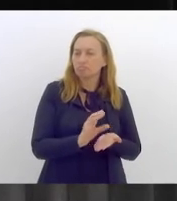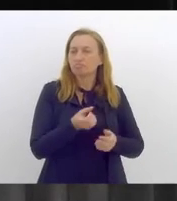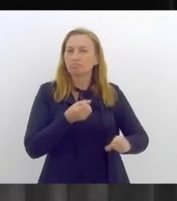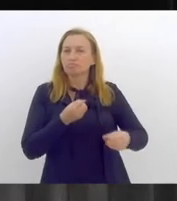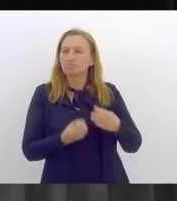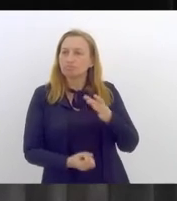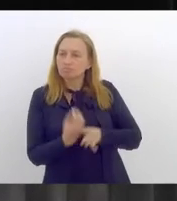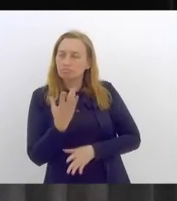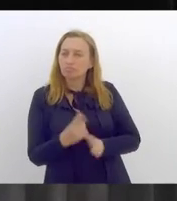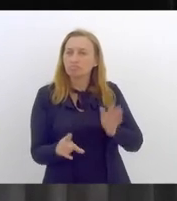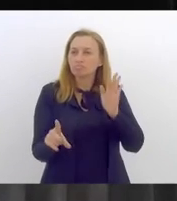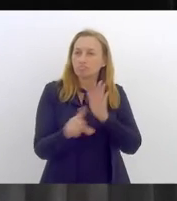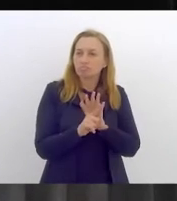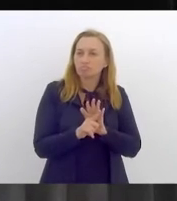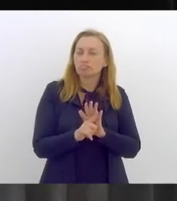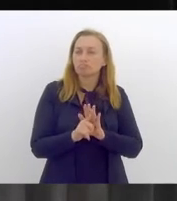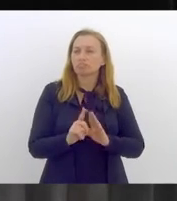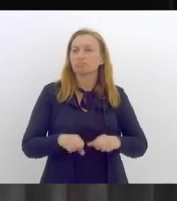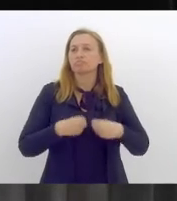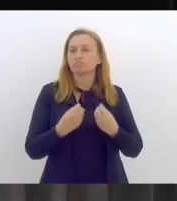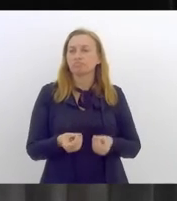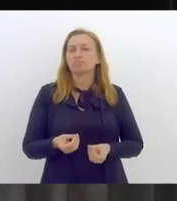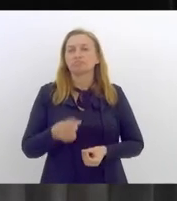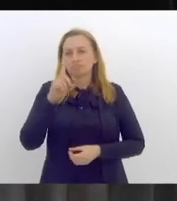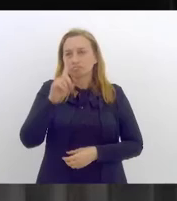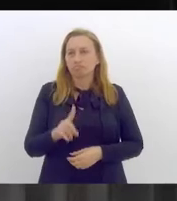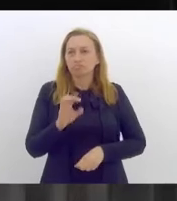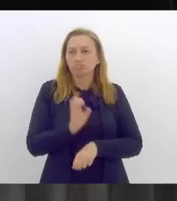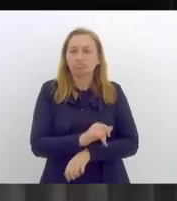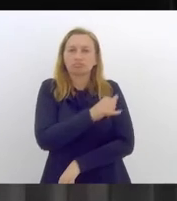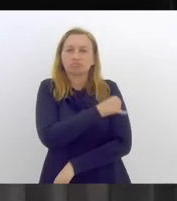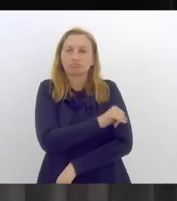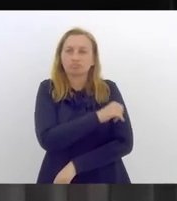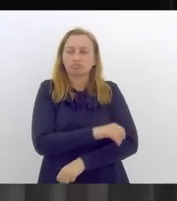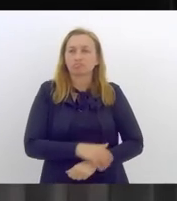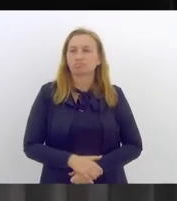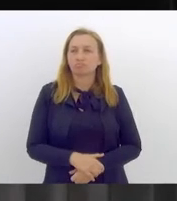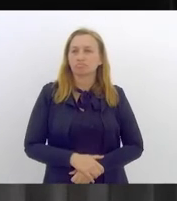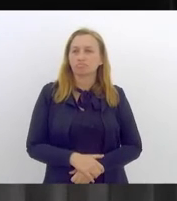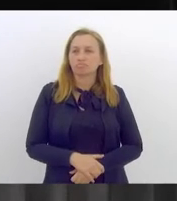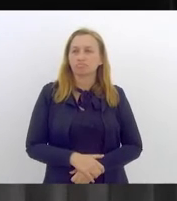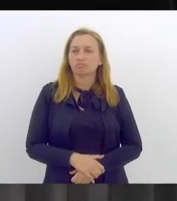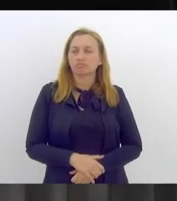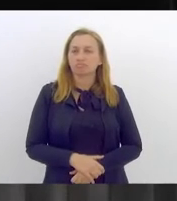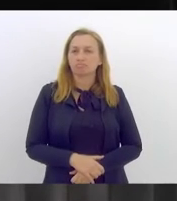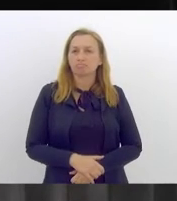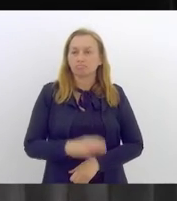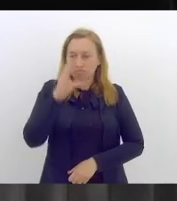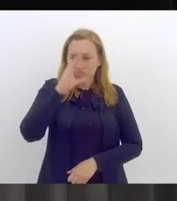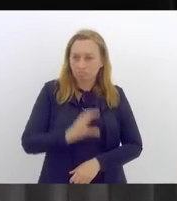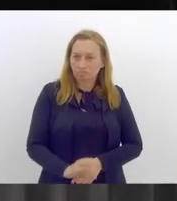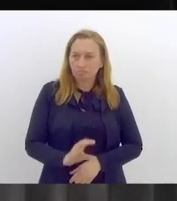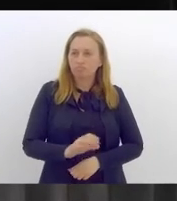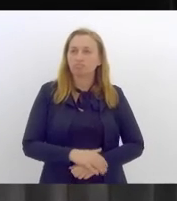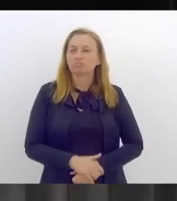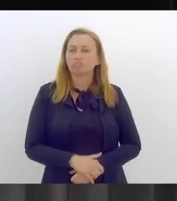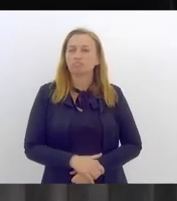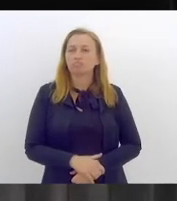produzindo legislativamente para garantir que o Estado do Rio de Janeiro dê aos seus cidadãos e